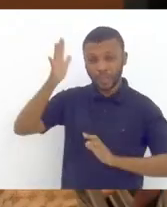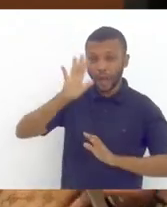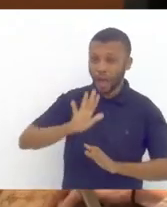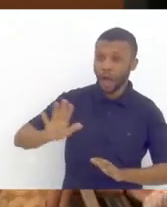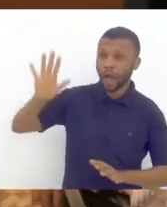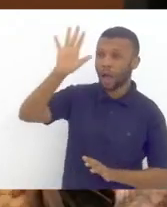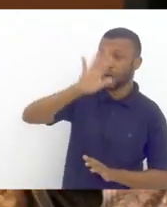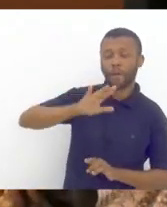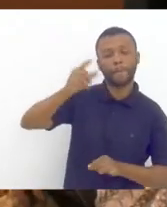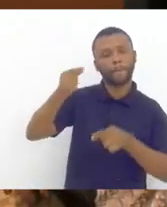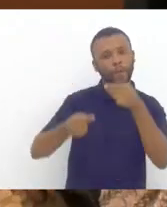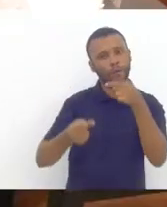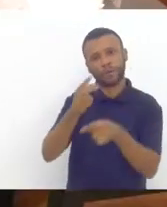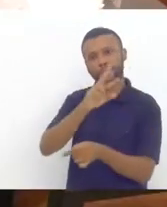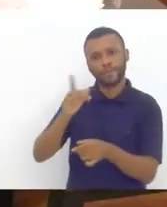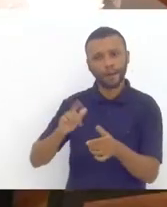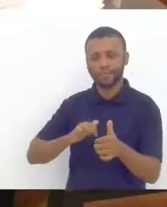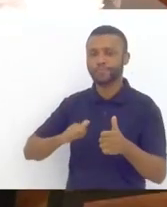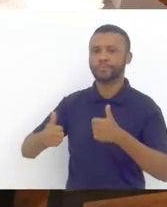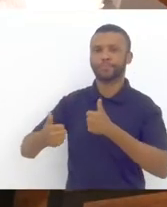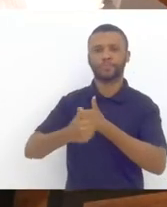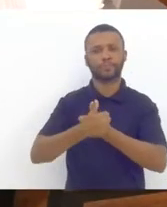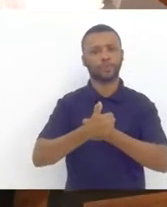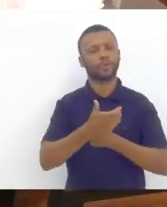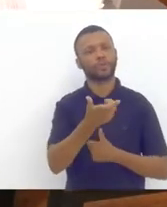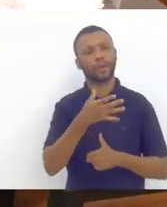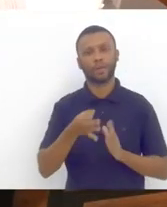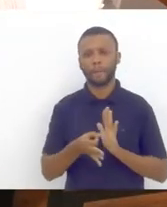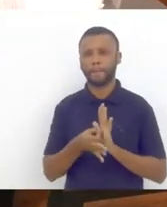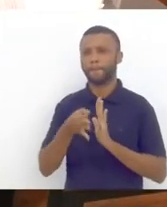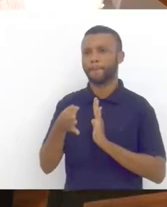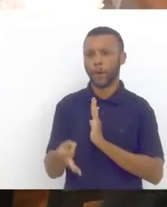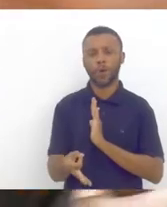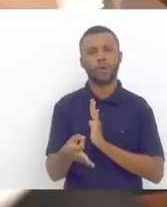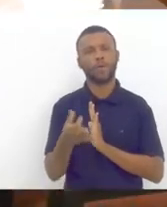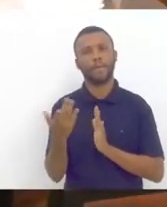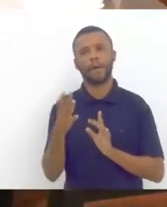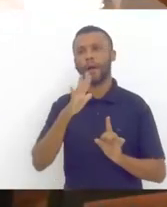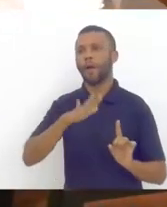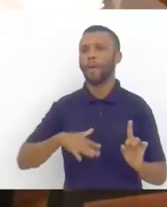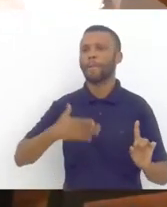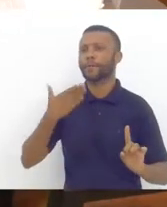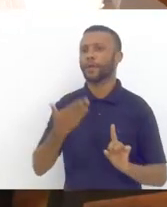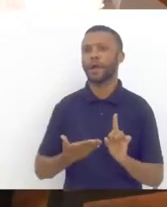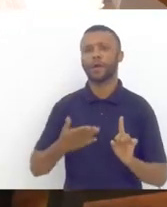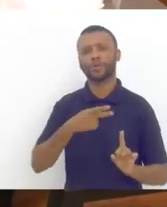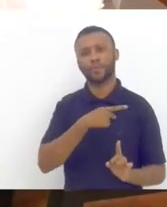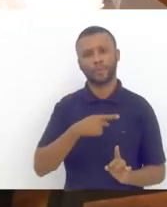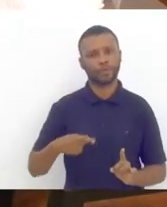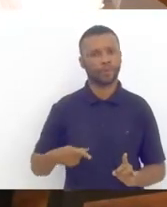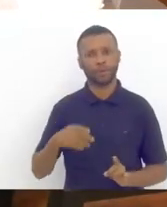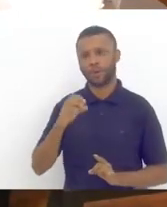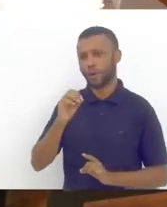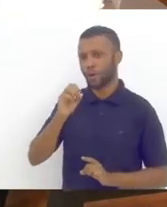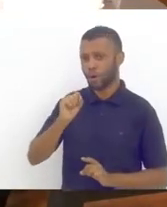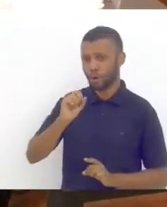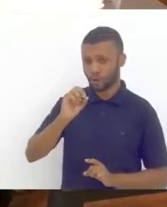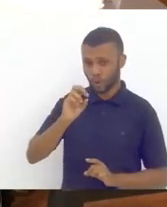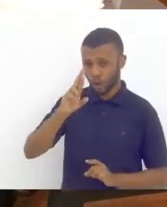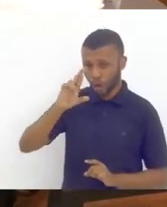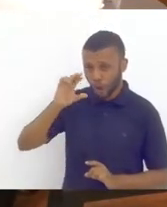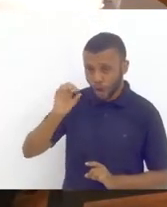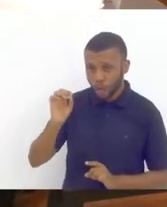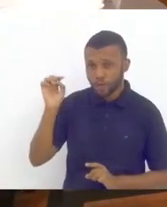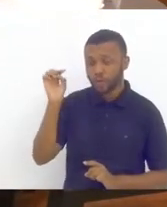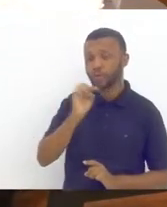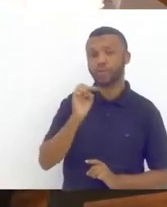vai retomar, sim, o seu protagonismo. Quero levantar aqui a minha homenagem ao nosso presidente Osório, da Undime, né?